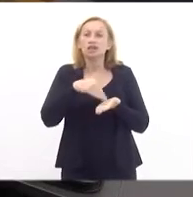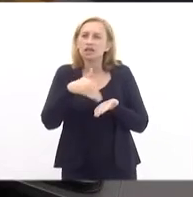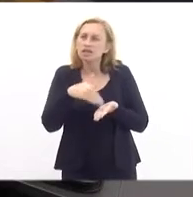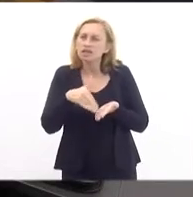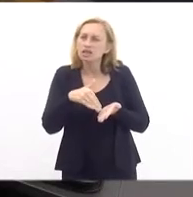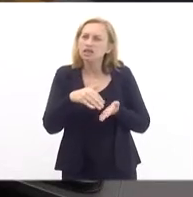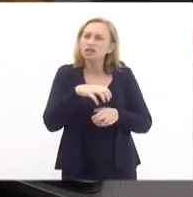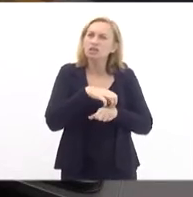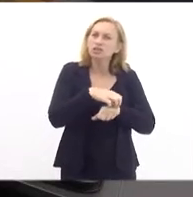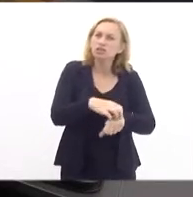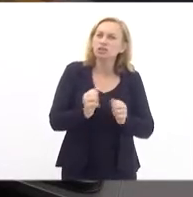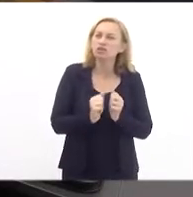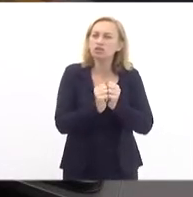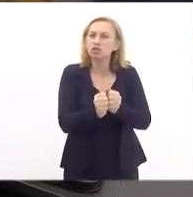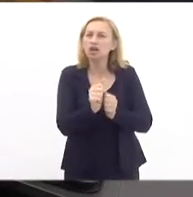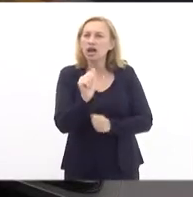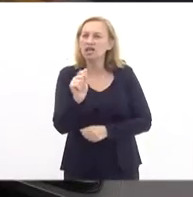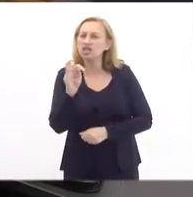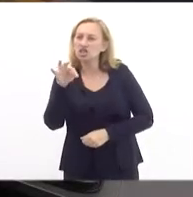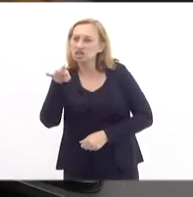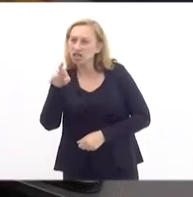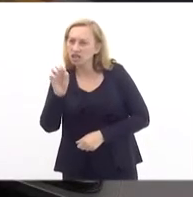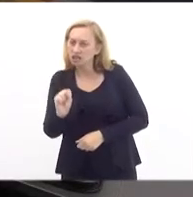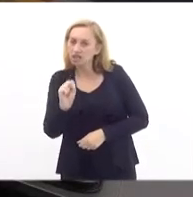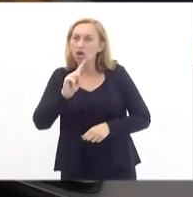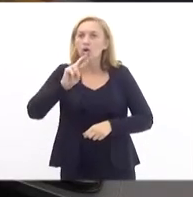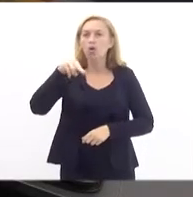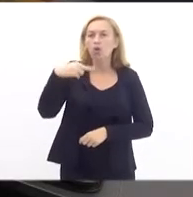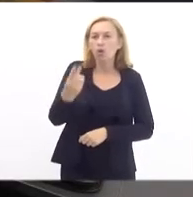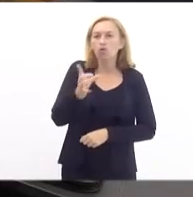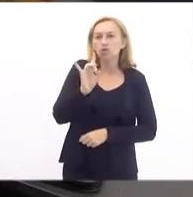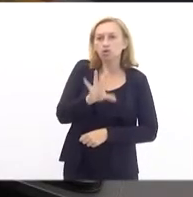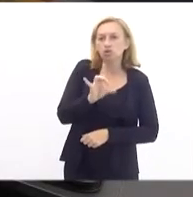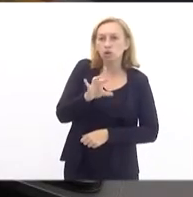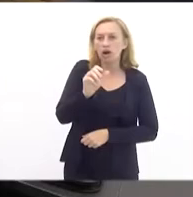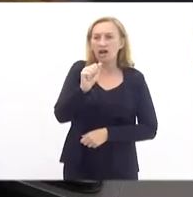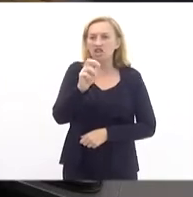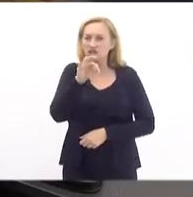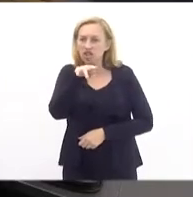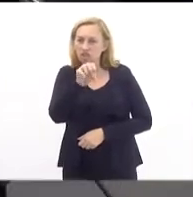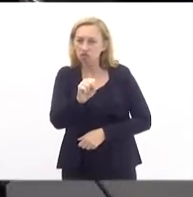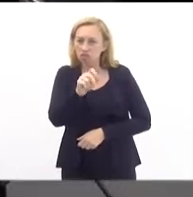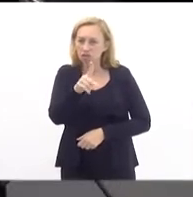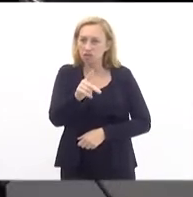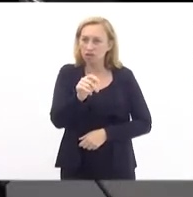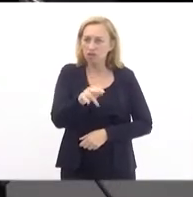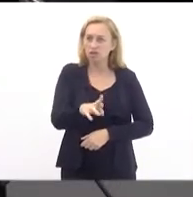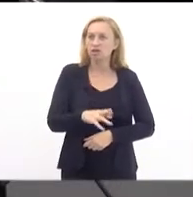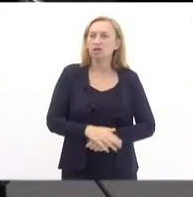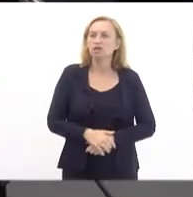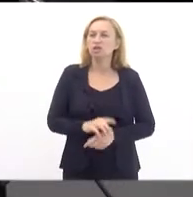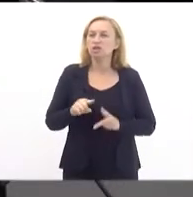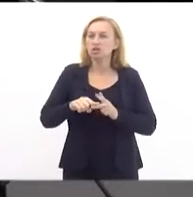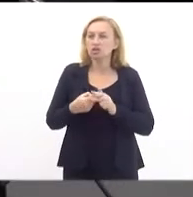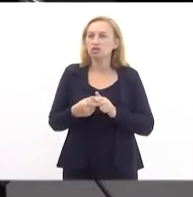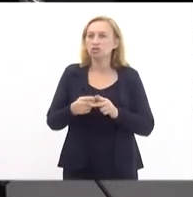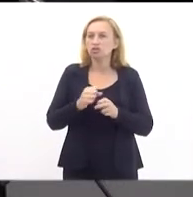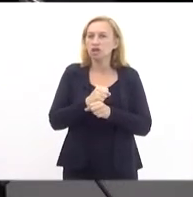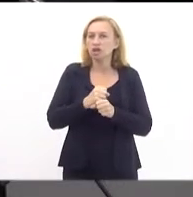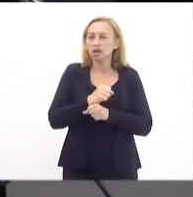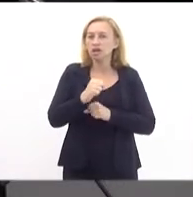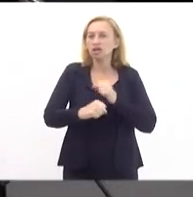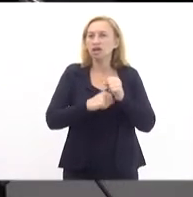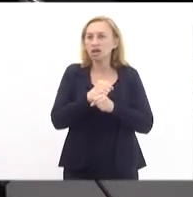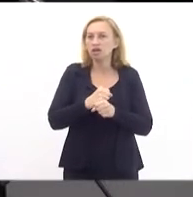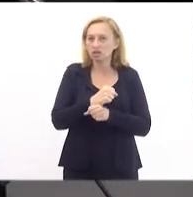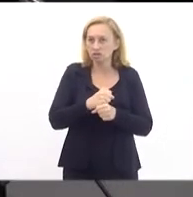atuou junto com a Getransp para a elaboração dessa tarifa ou foi só apenas a Getransp? O reajuste anual, deputada, ele